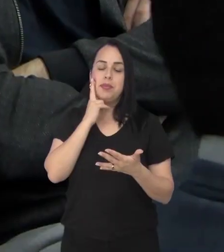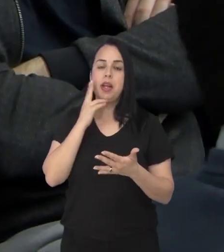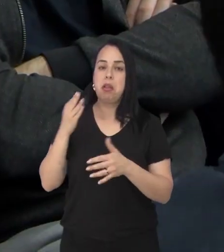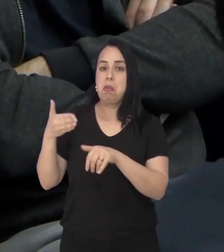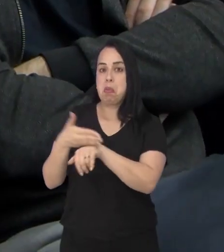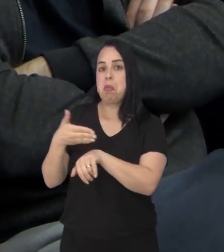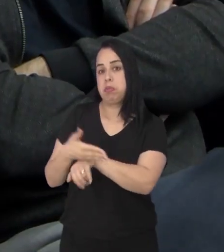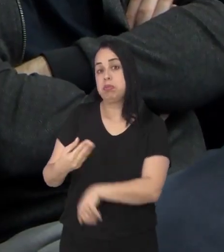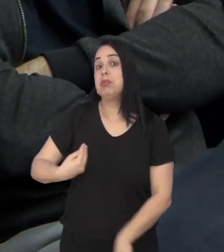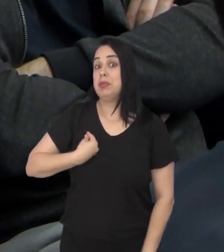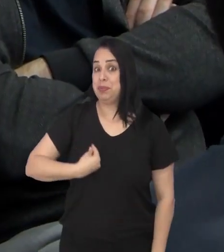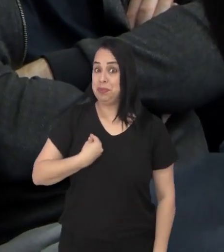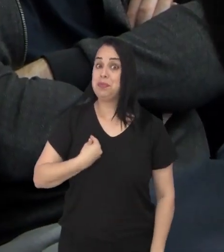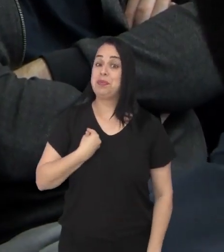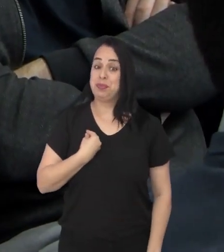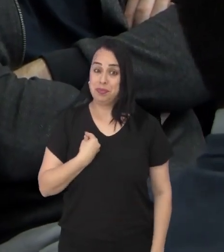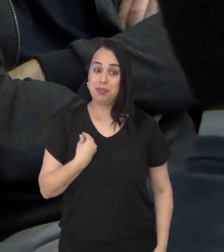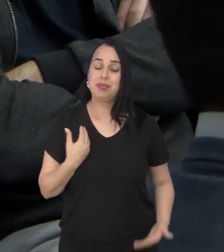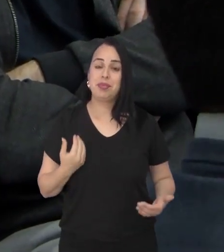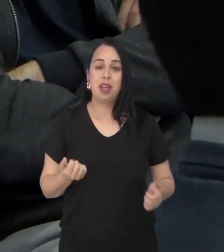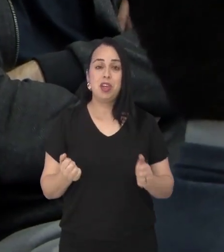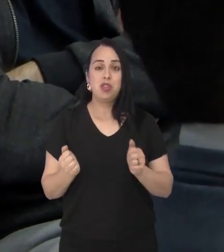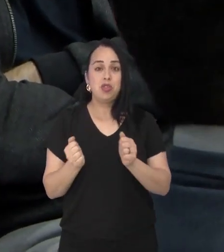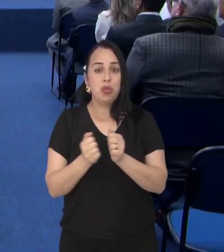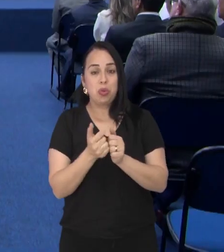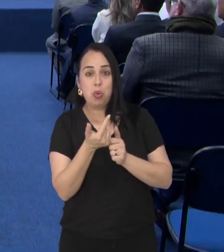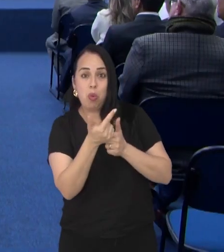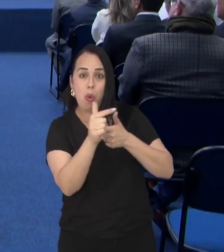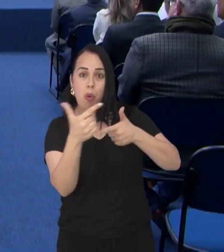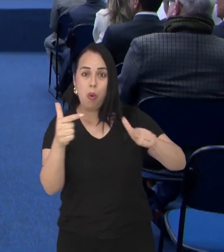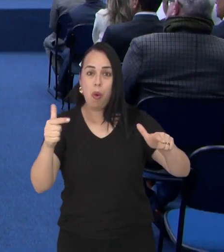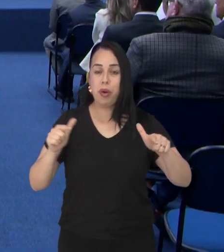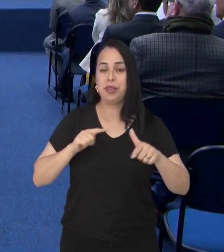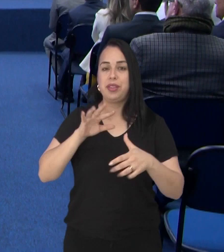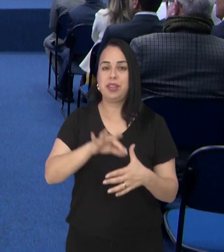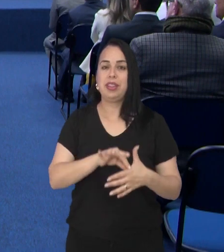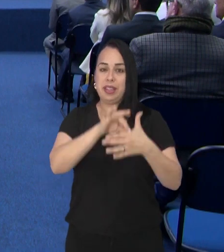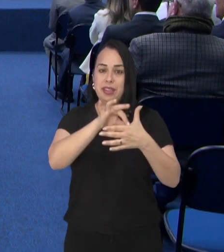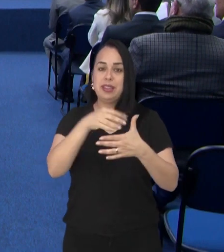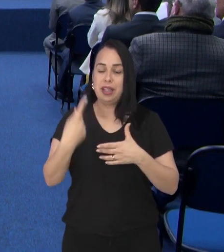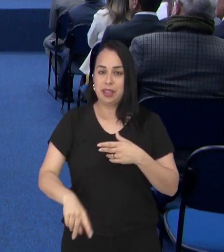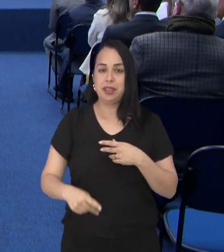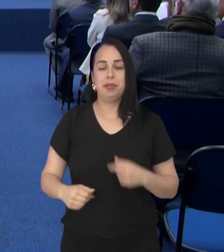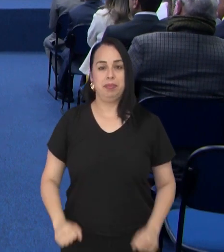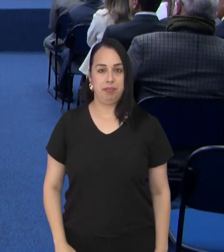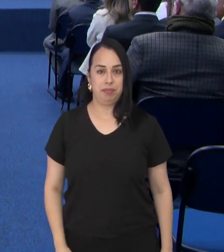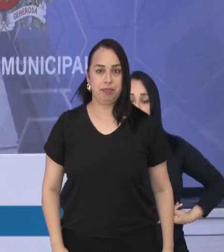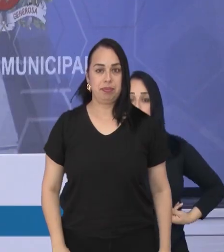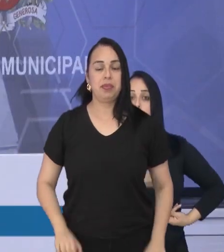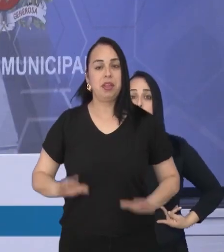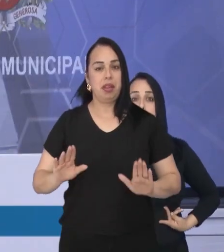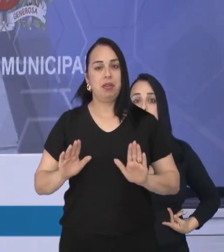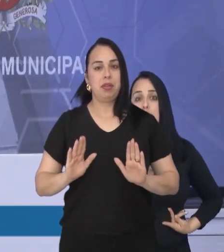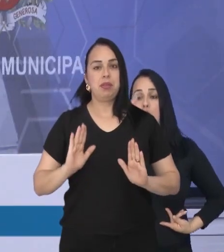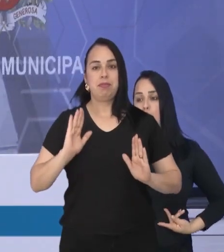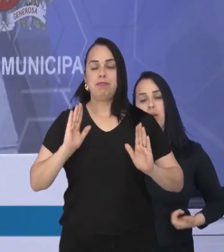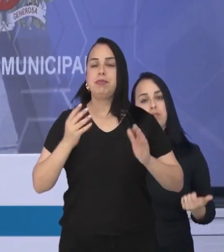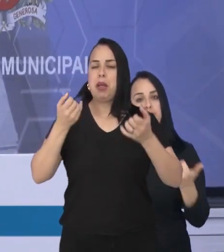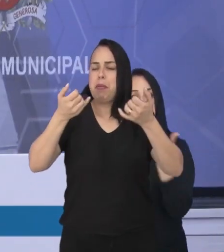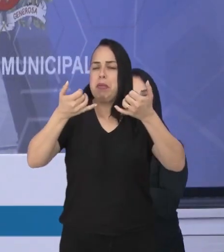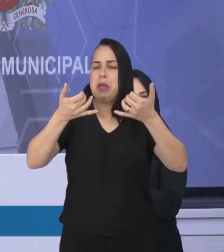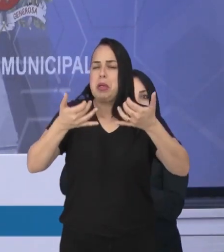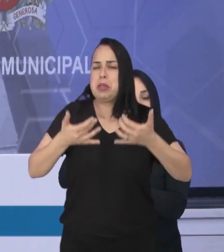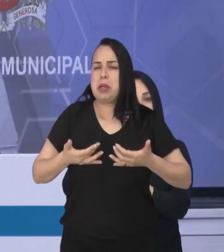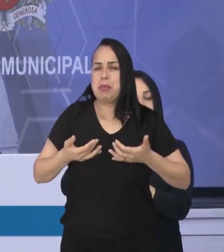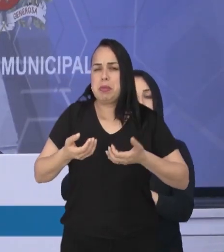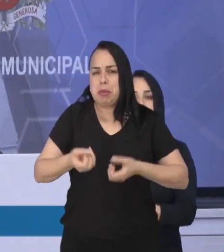e Renato Santiago, também compareceram ao evento, junto de demais autoridades do município. A cerimônia foi